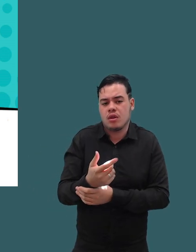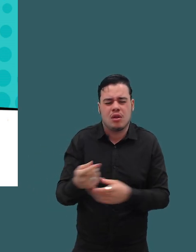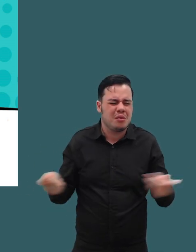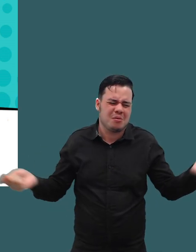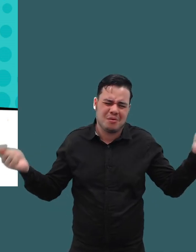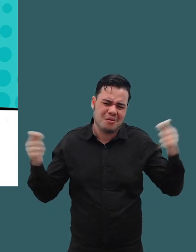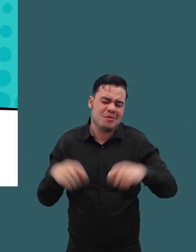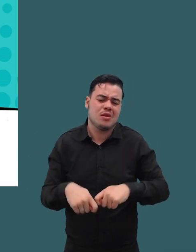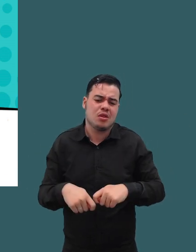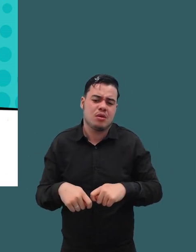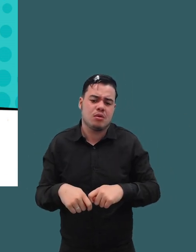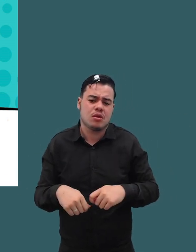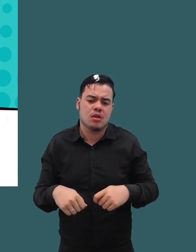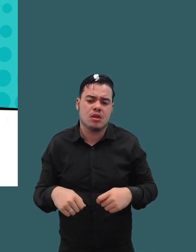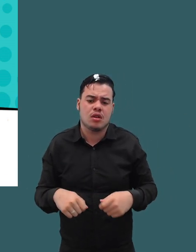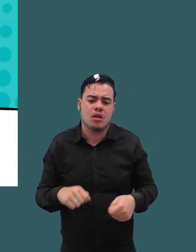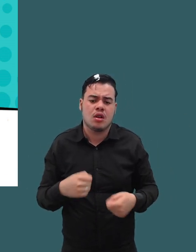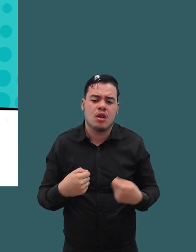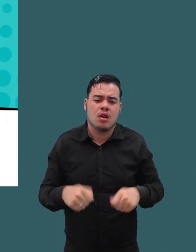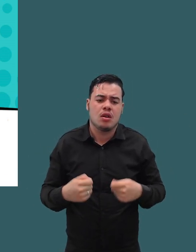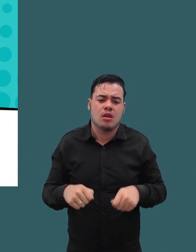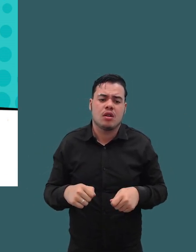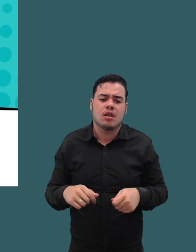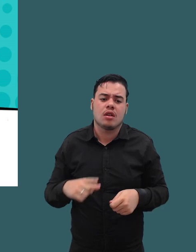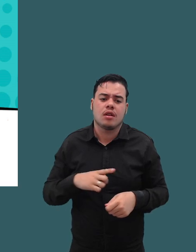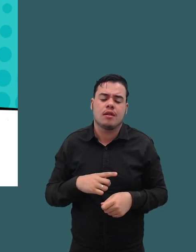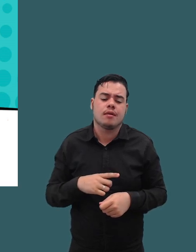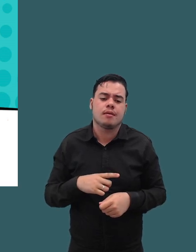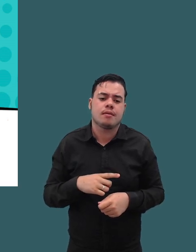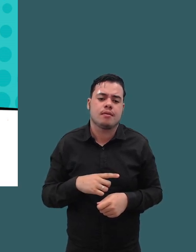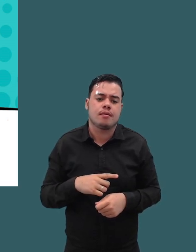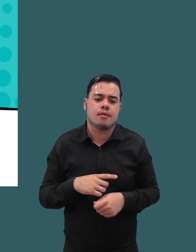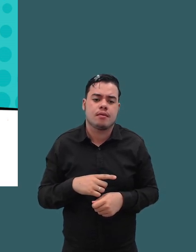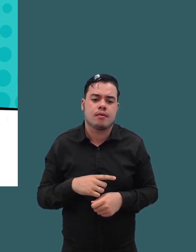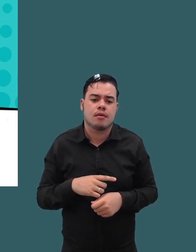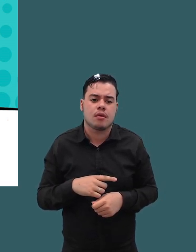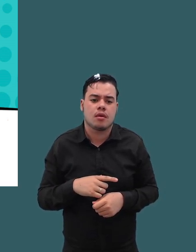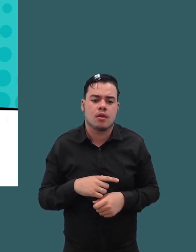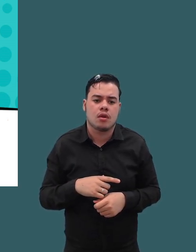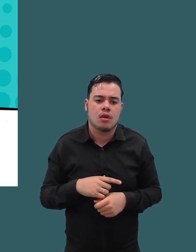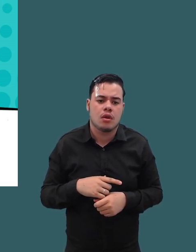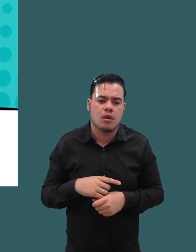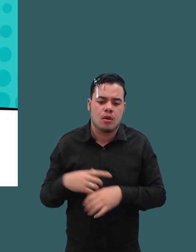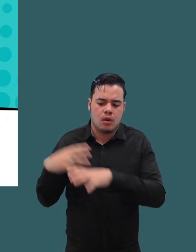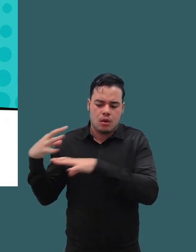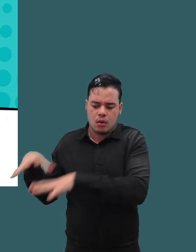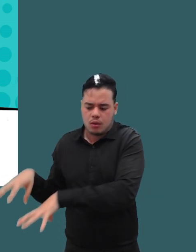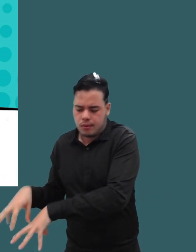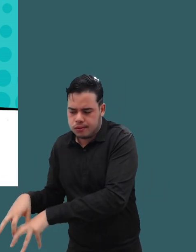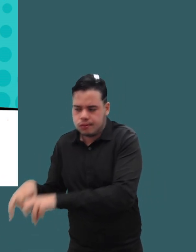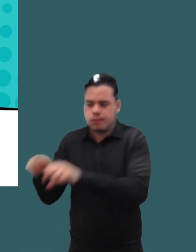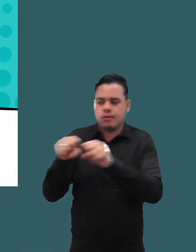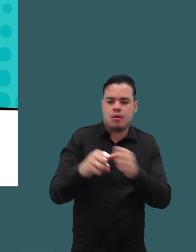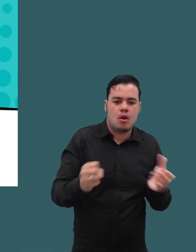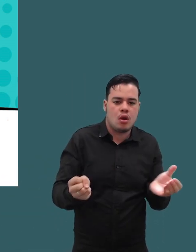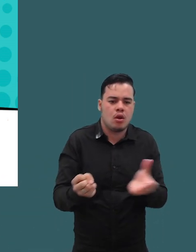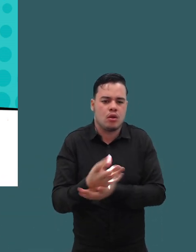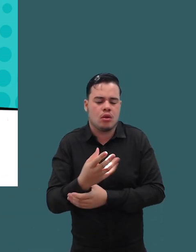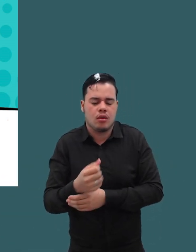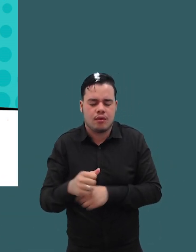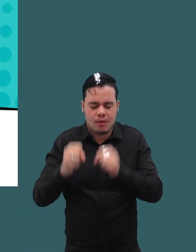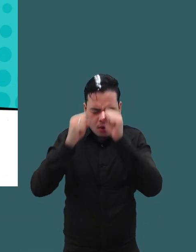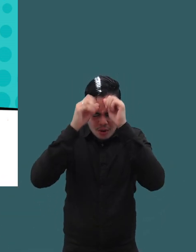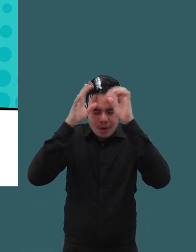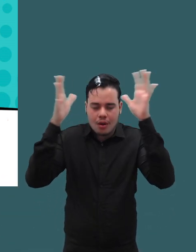possível fazer o aporte de resgatar novos talentos, fazer o tal